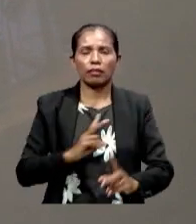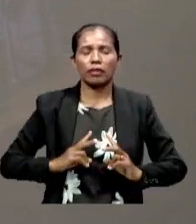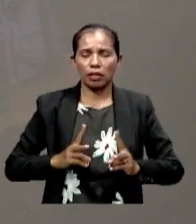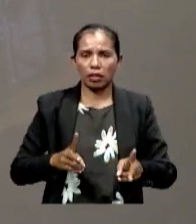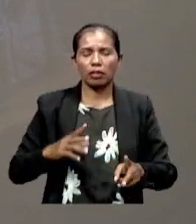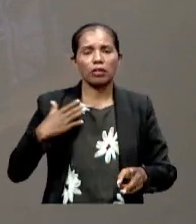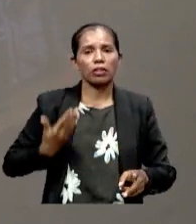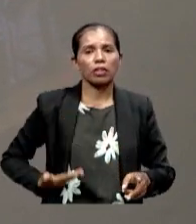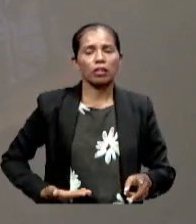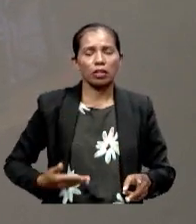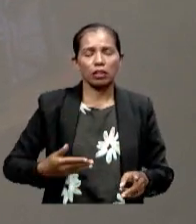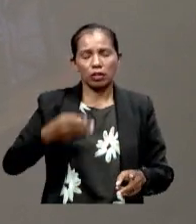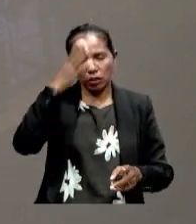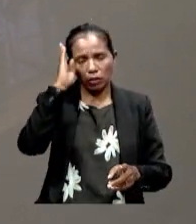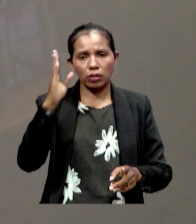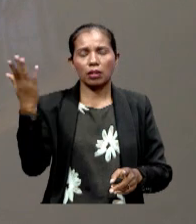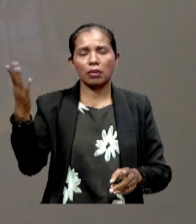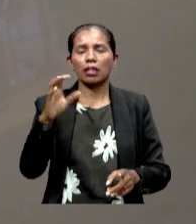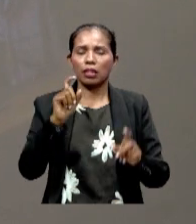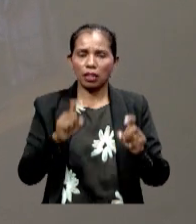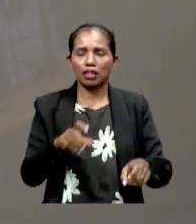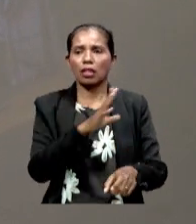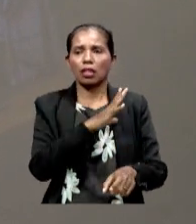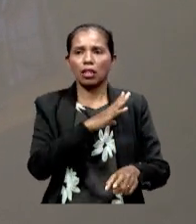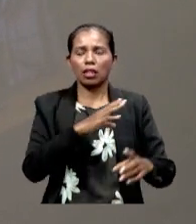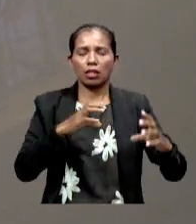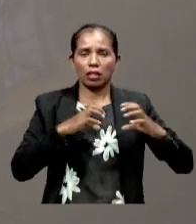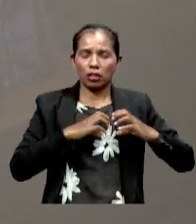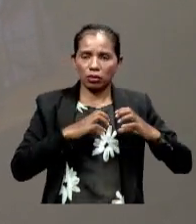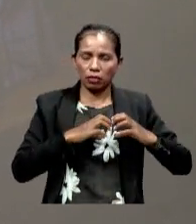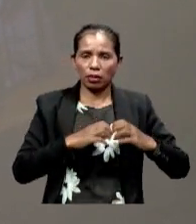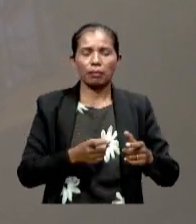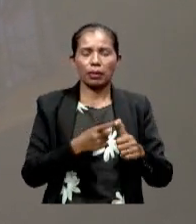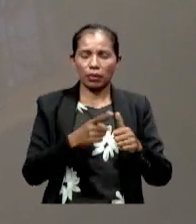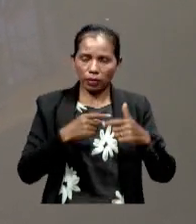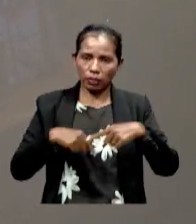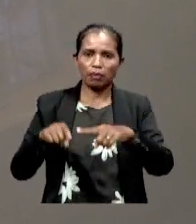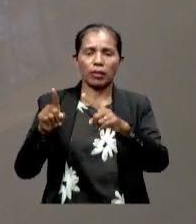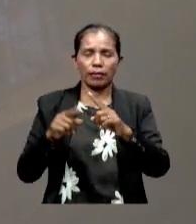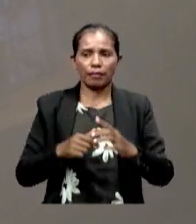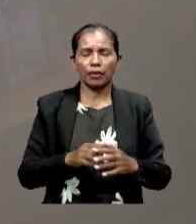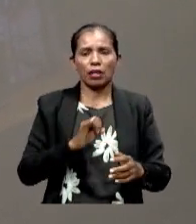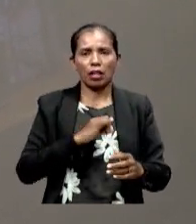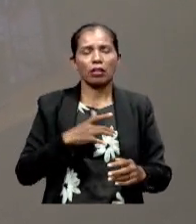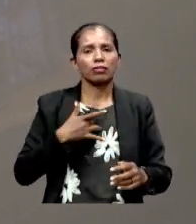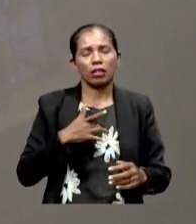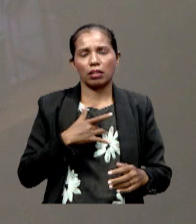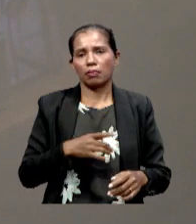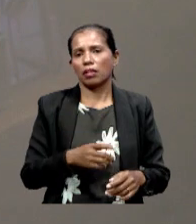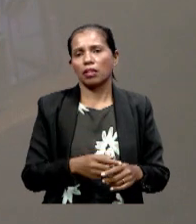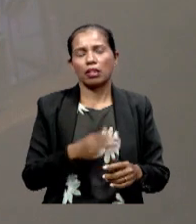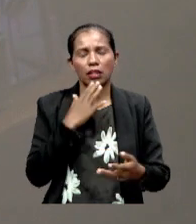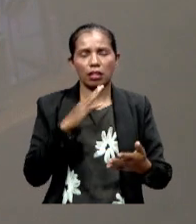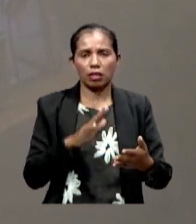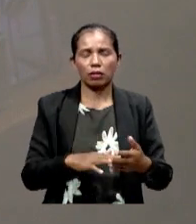Hankatak, tem que reim porque coração acaba o luculai. Né, macau, senti ba